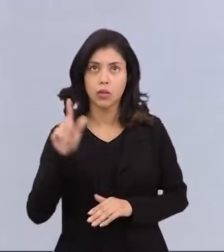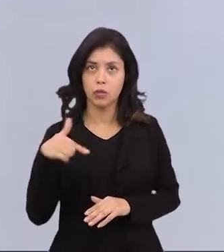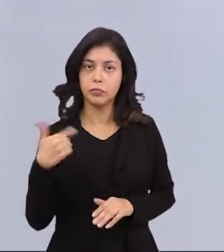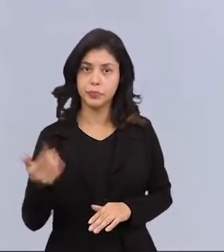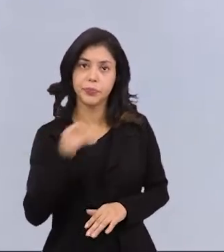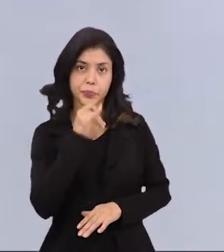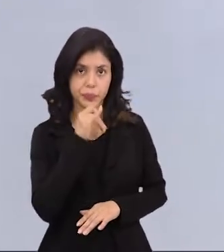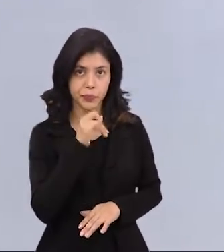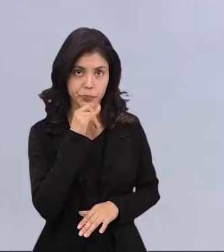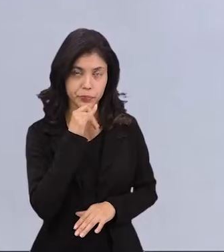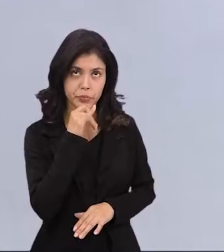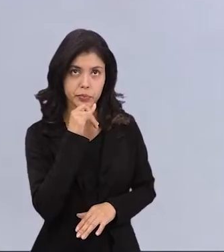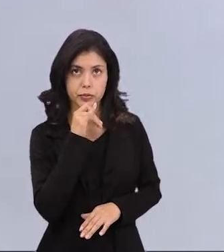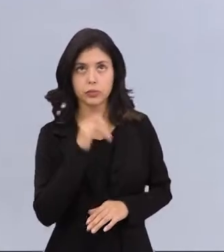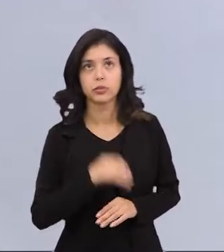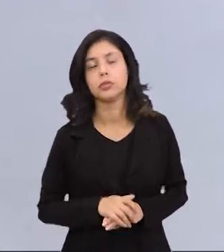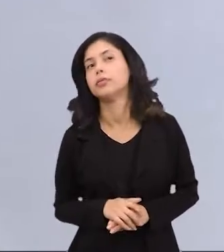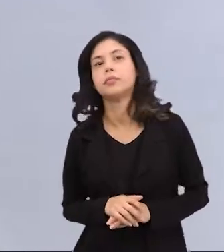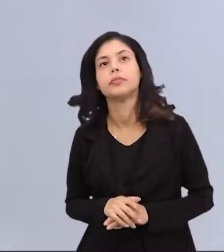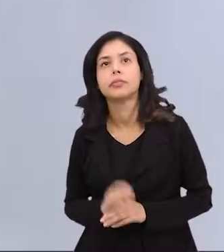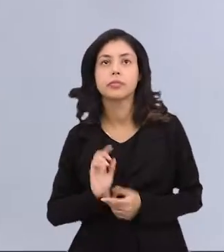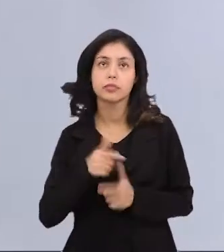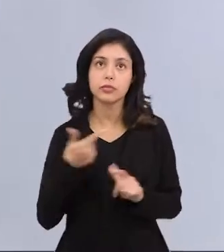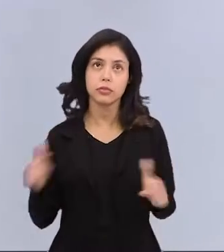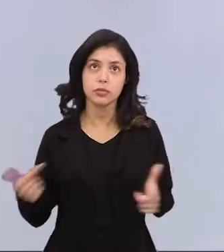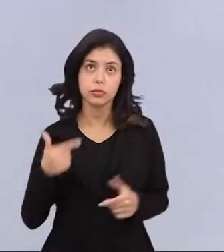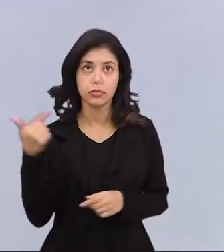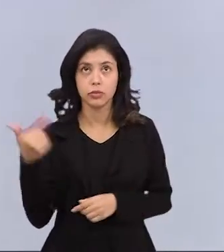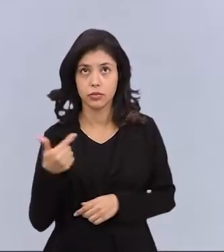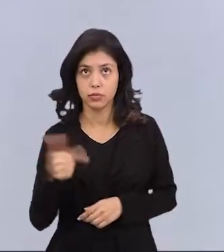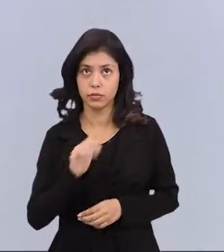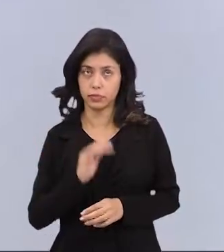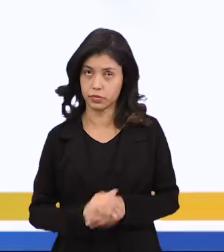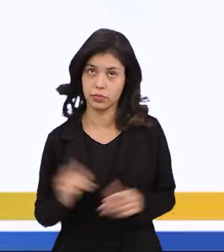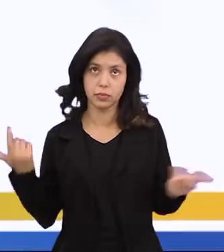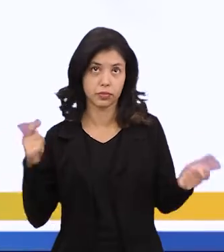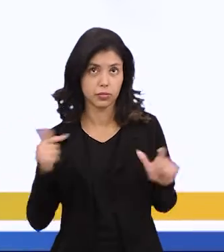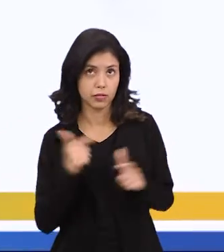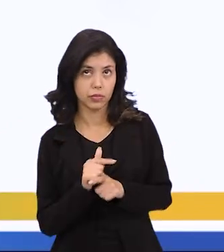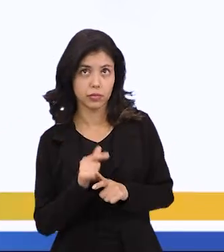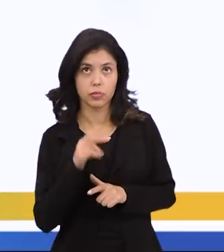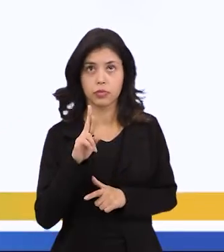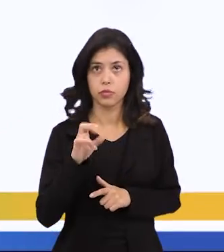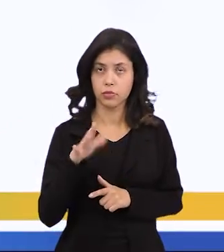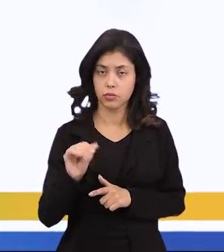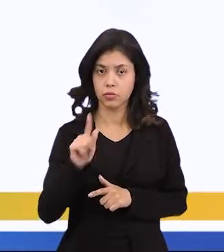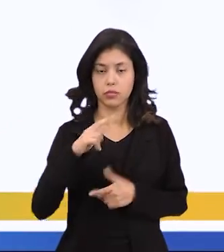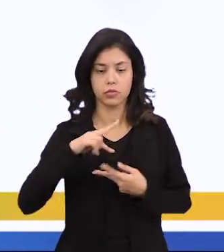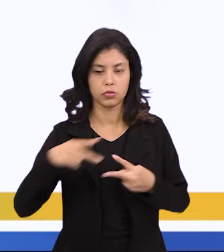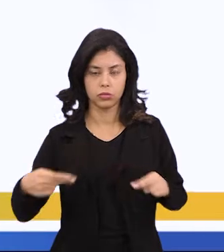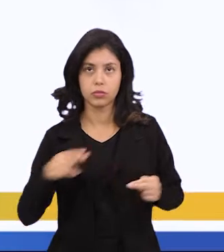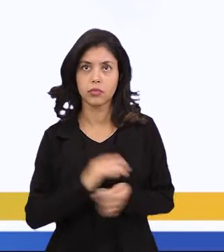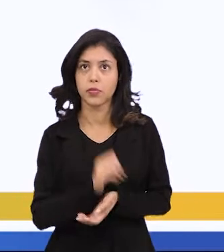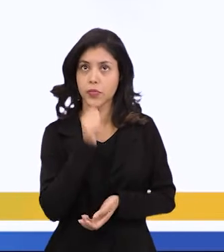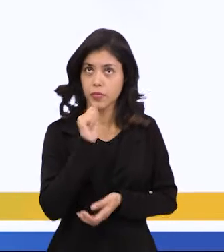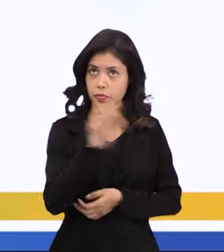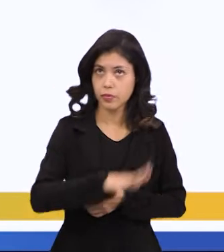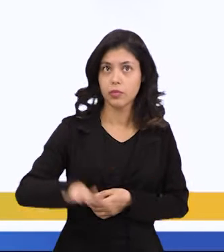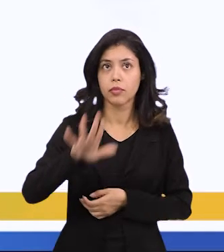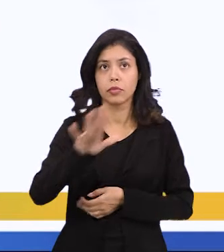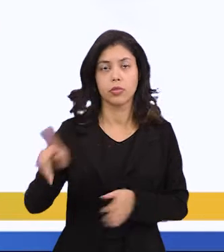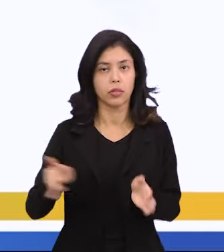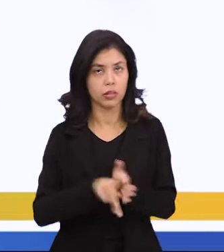outro exemplo de especiação, que é a grande segunda causa, é a redução do fluxo gênico, que é